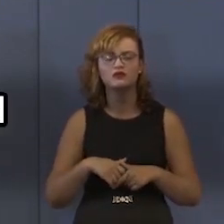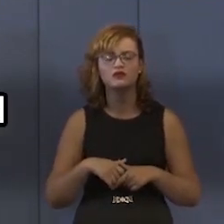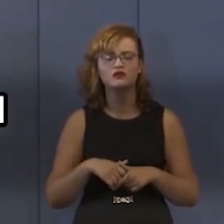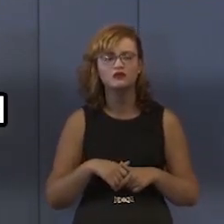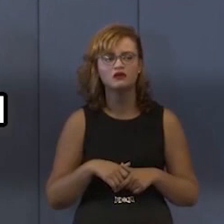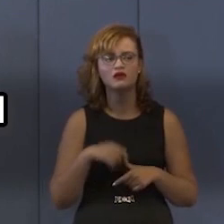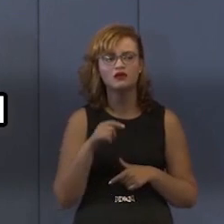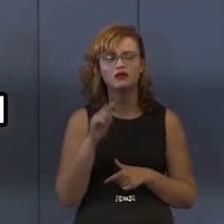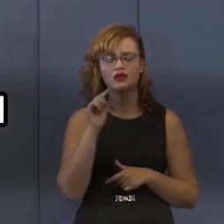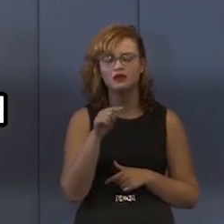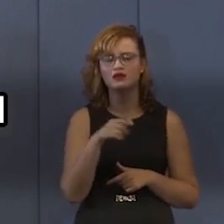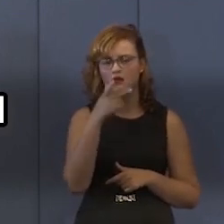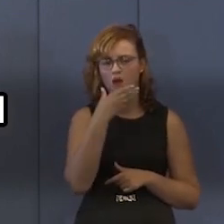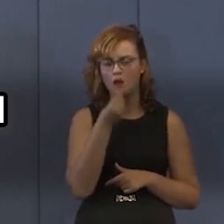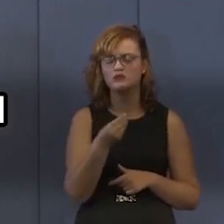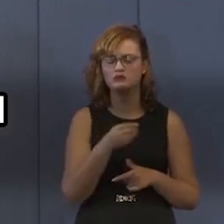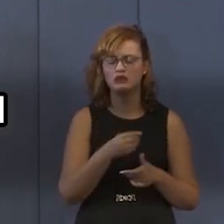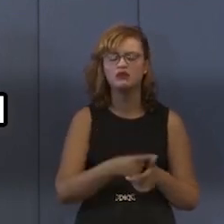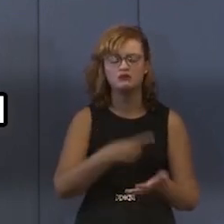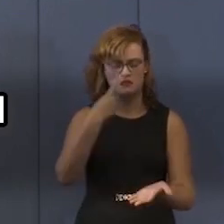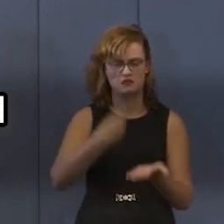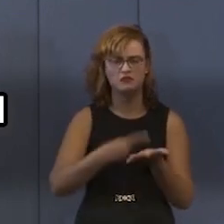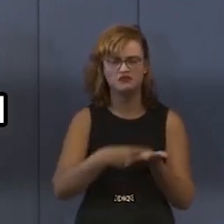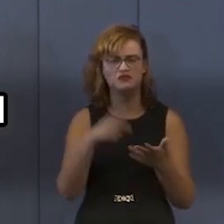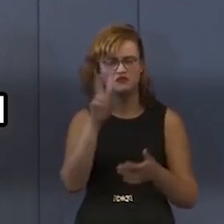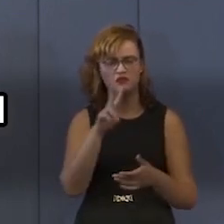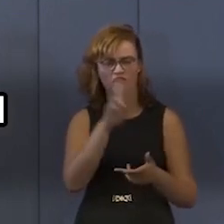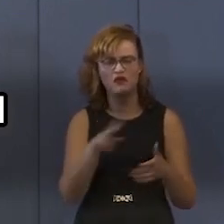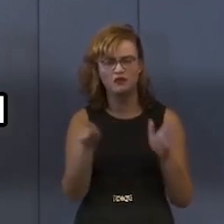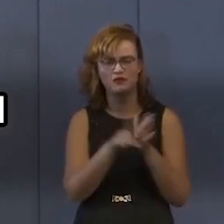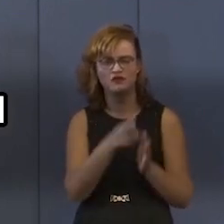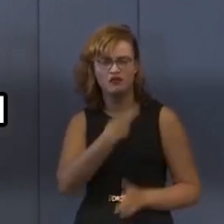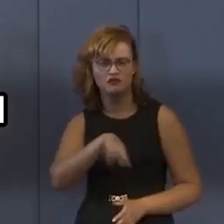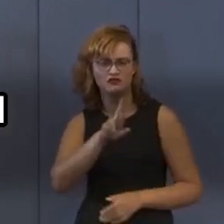Portanto, ele é um homem profundamente comprometido com valores religiosos